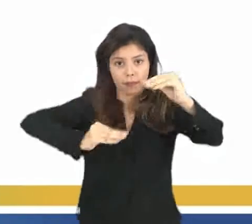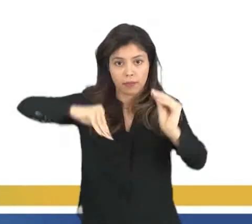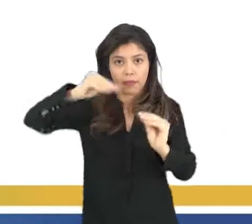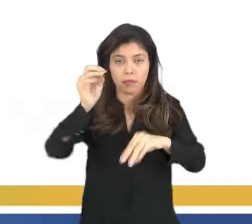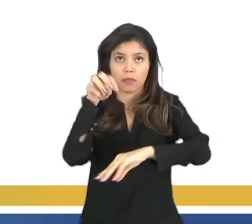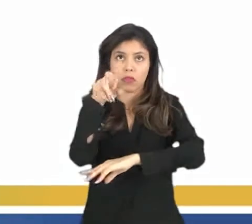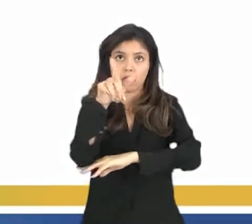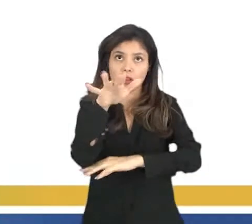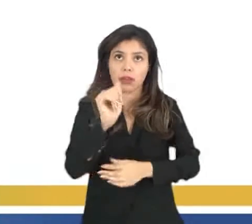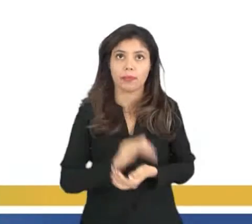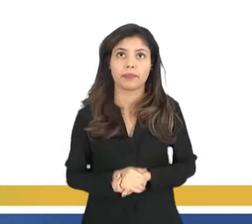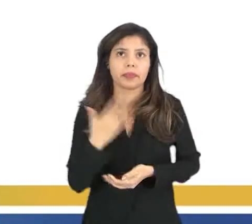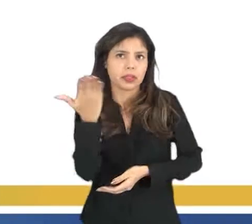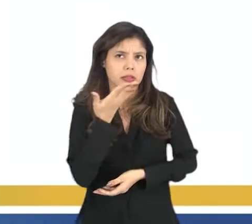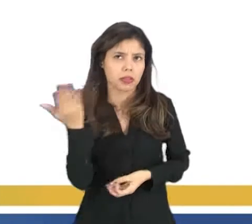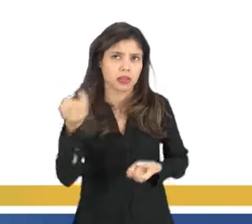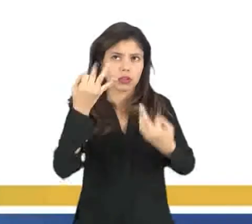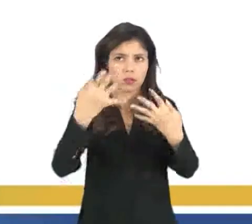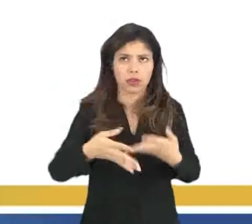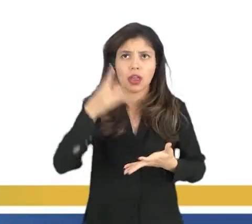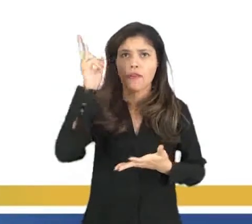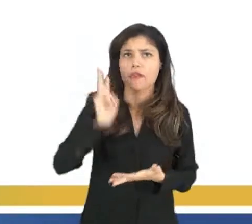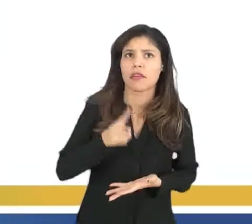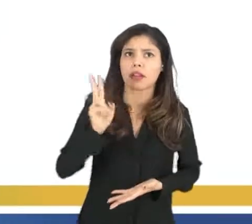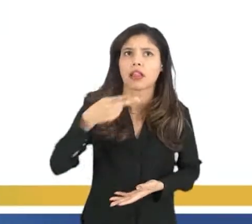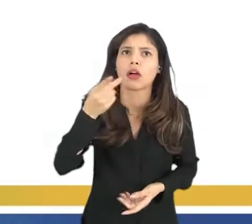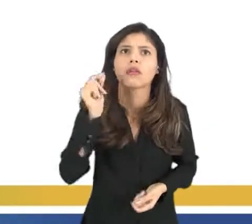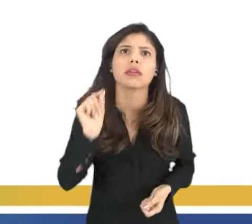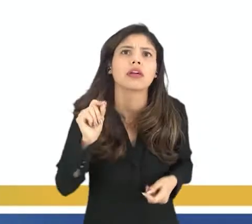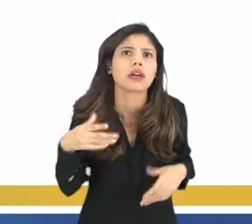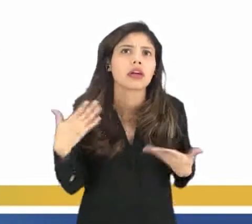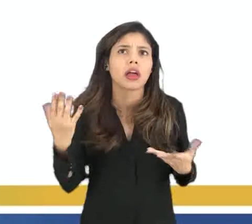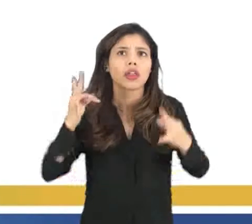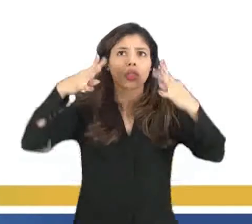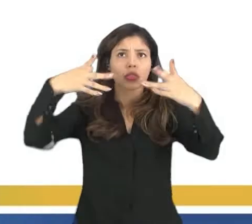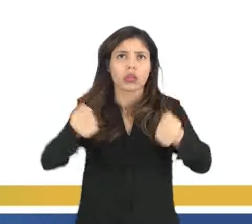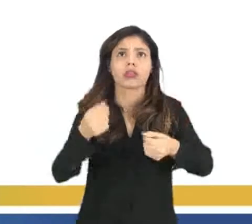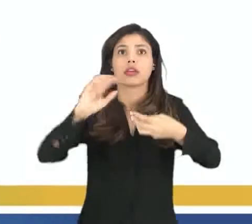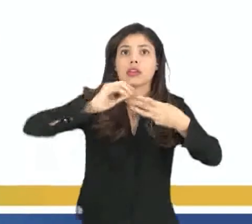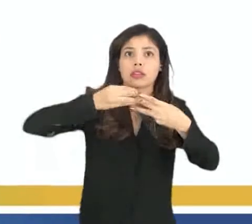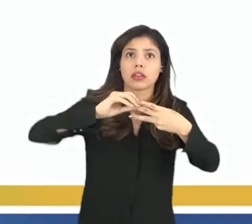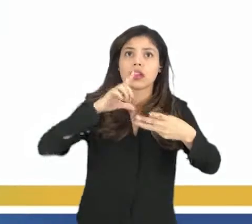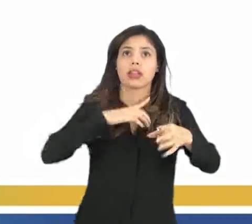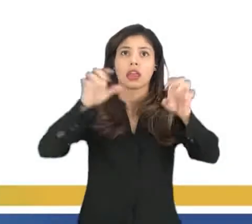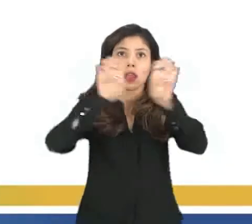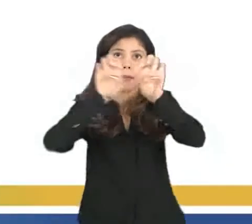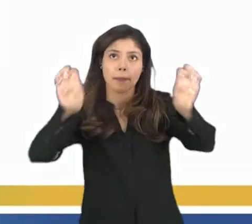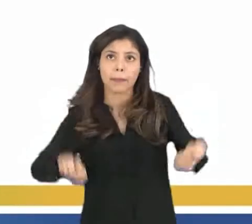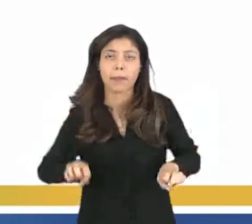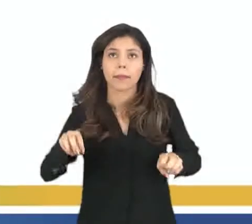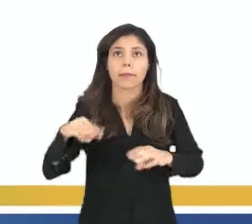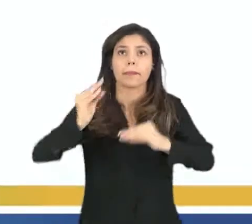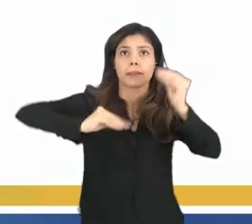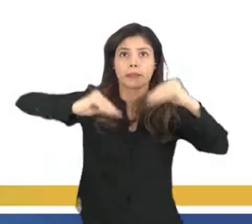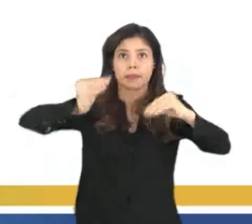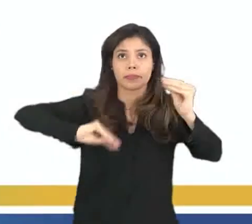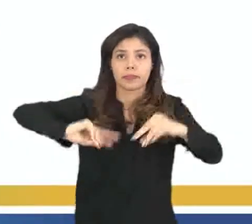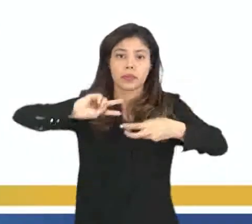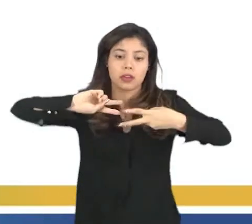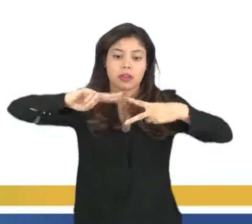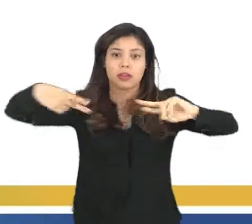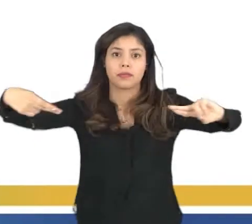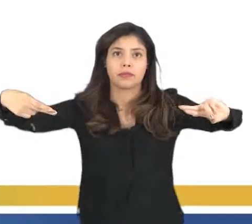nuclear. Baseando-se nisso, o mais correto seria afirmar que todas as células possuem membrana, citoplasma e material